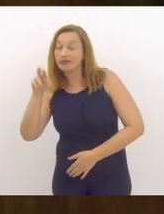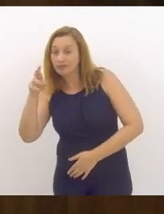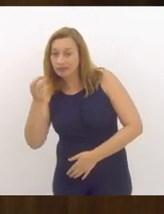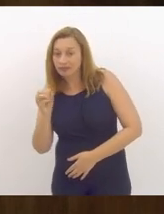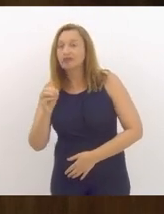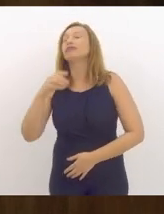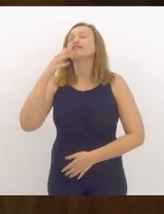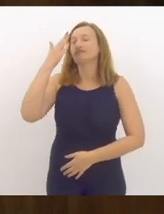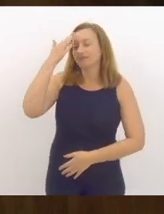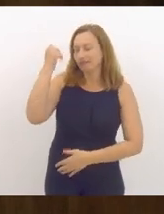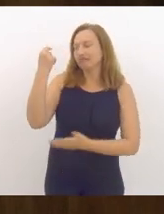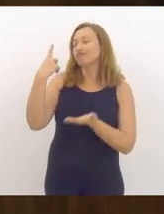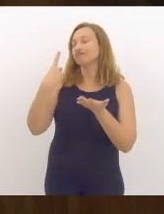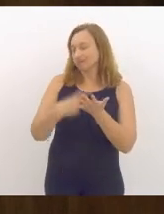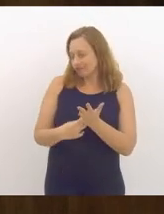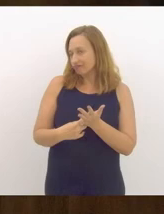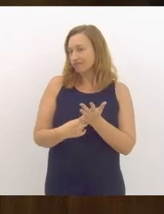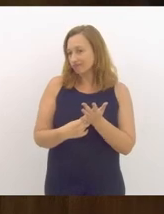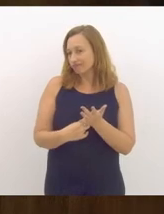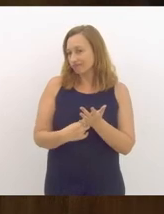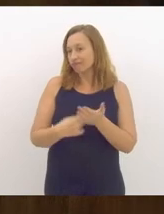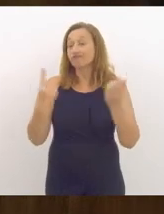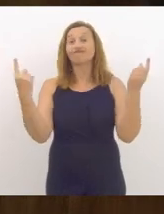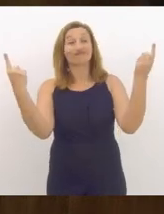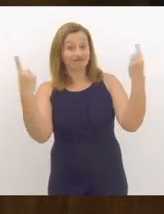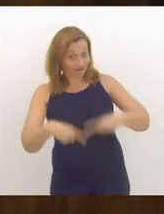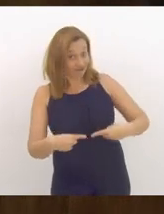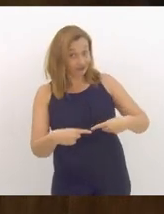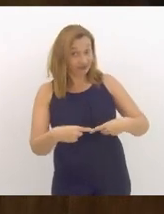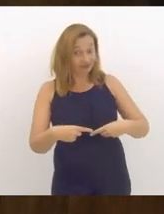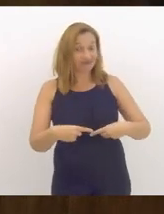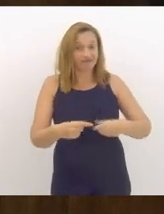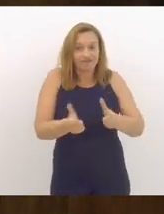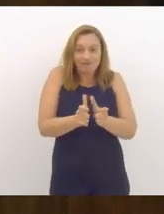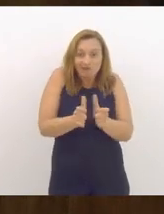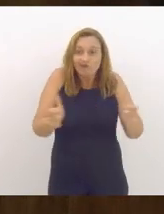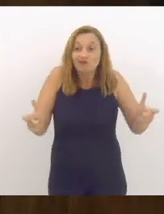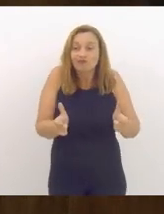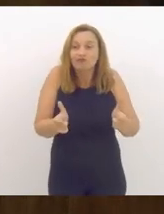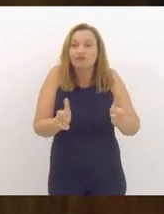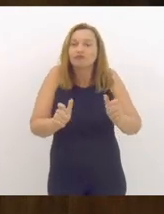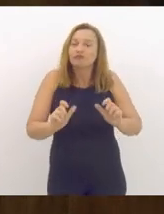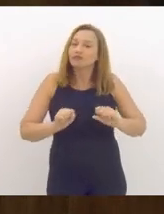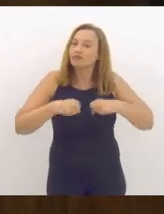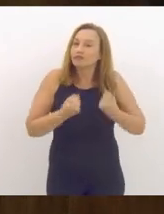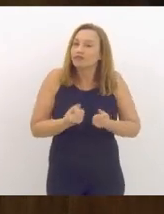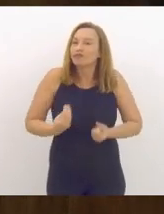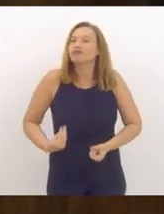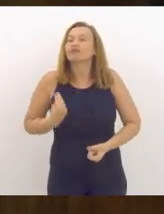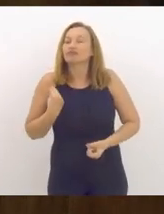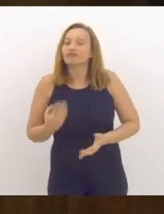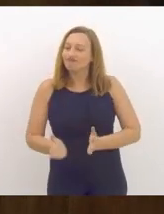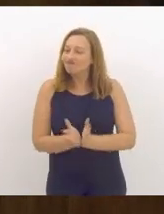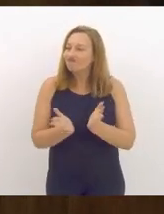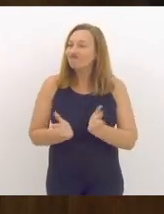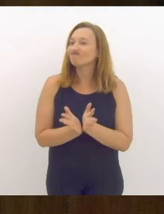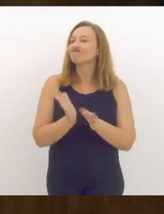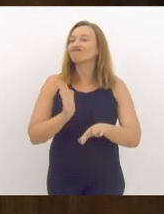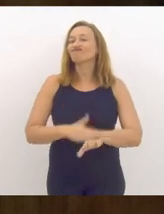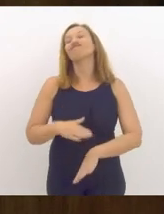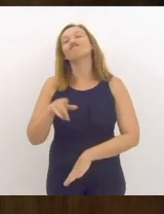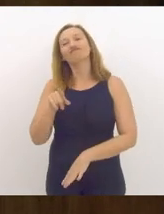do compromisso e dos desafios imensos para a defesa da vida dos mais vulneráveis